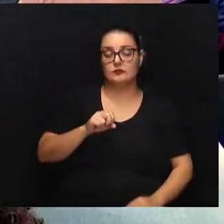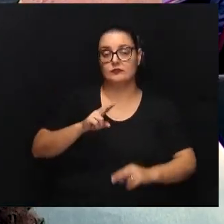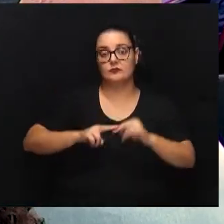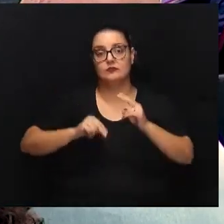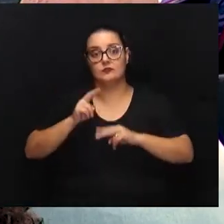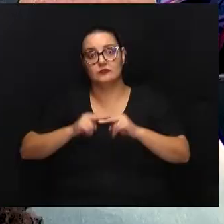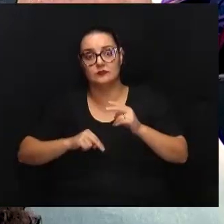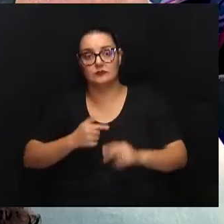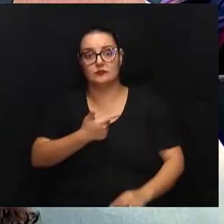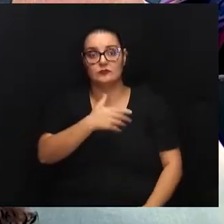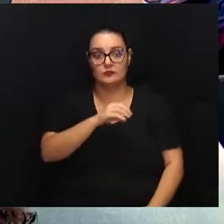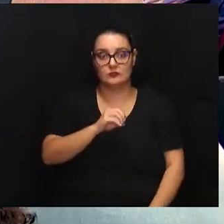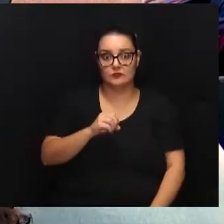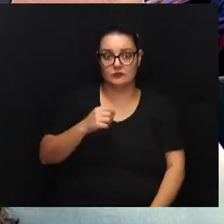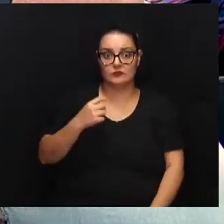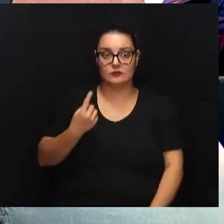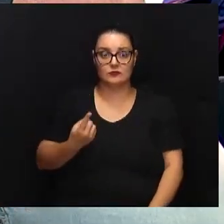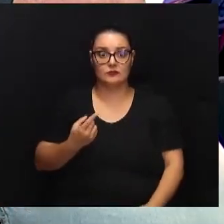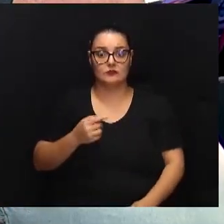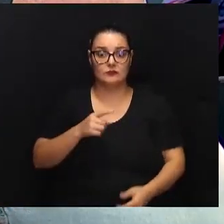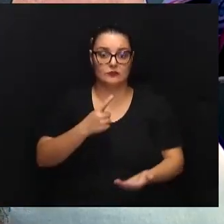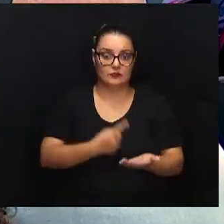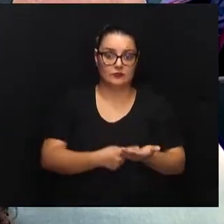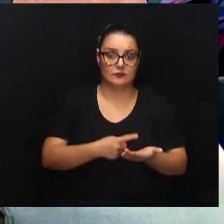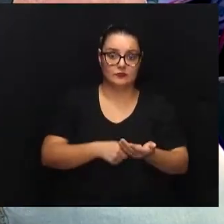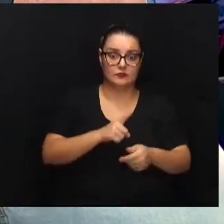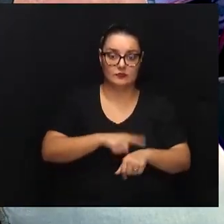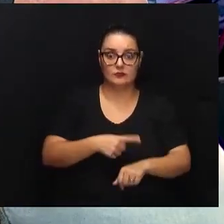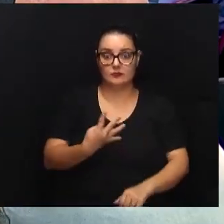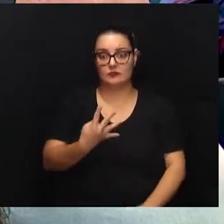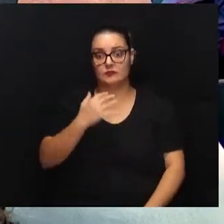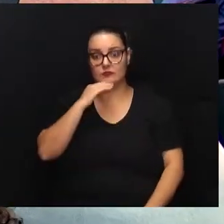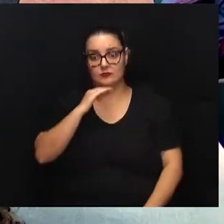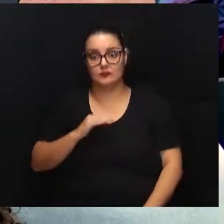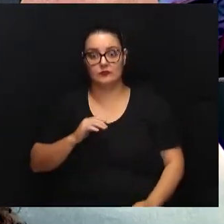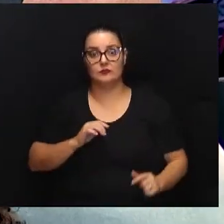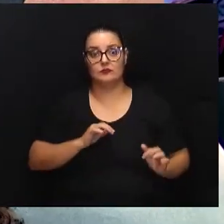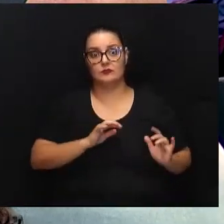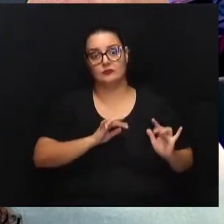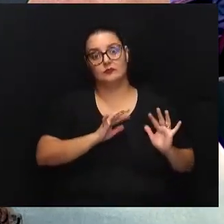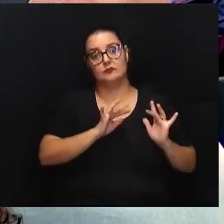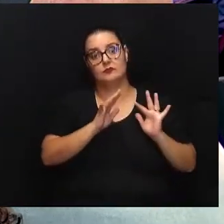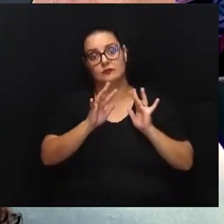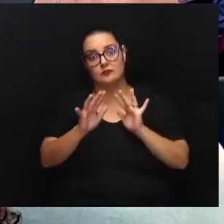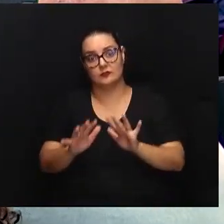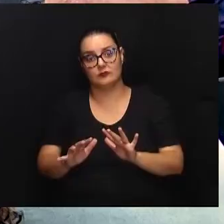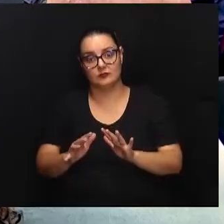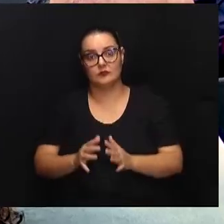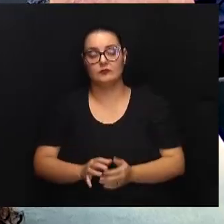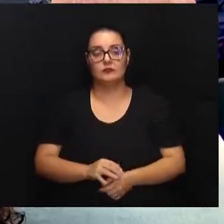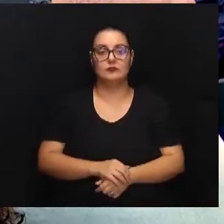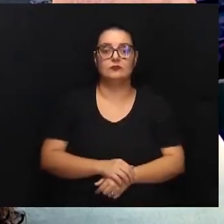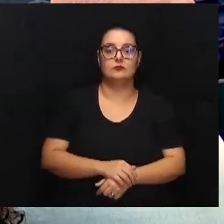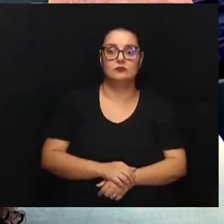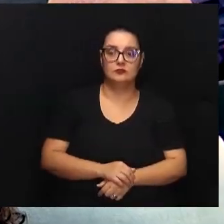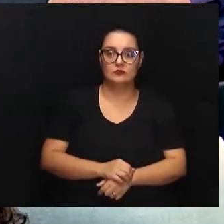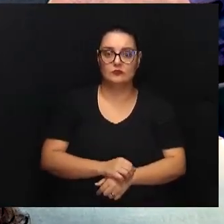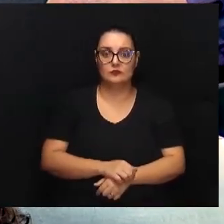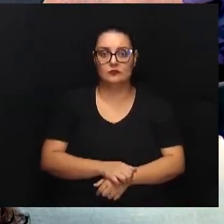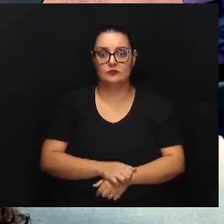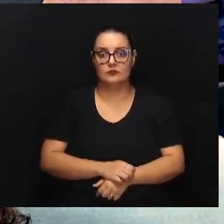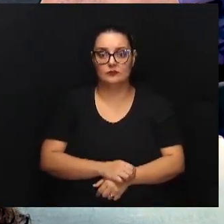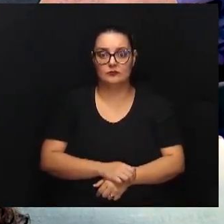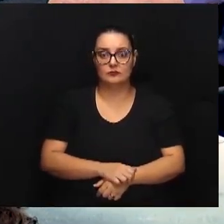junho de 2001. Então, a gente marcou a concentração a partir das 4, para sair já